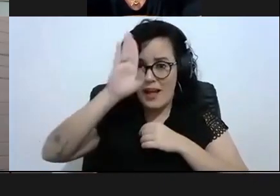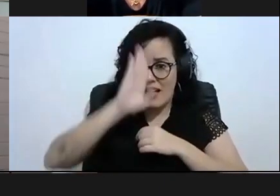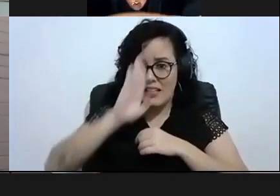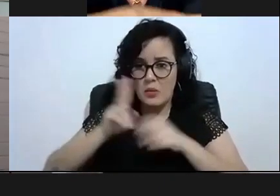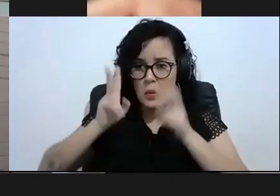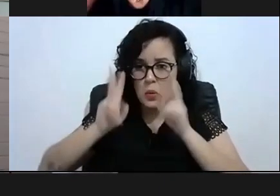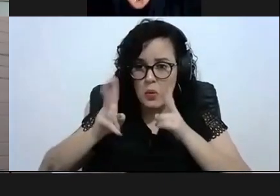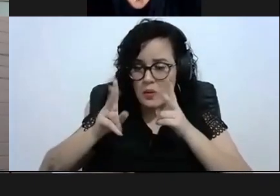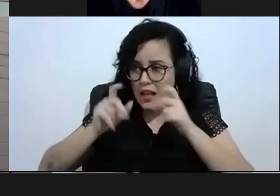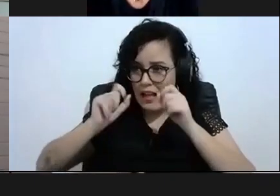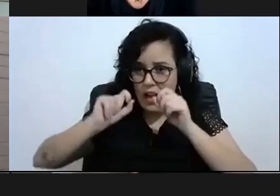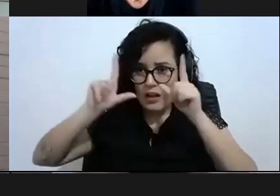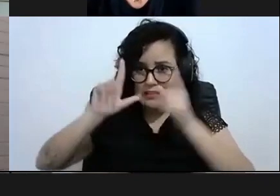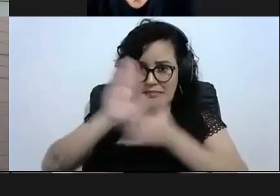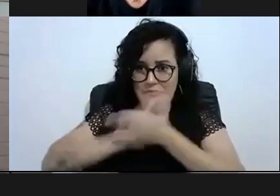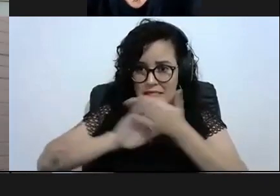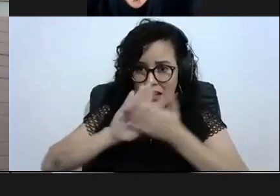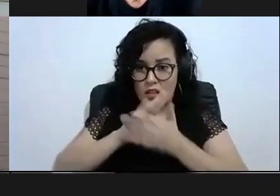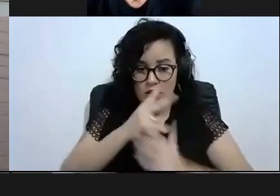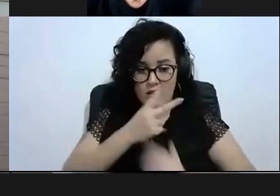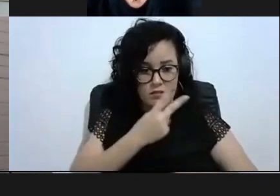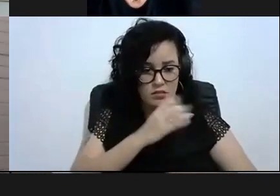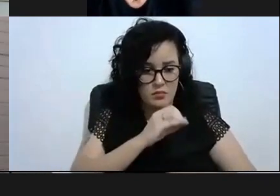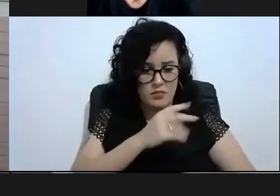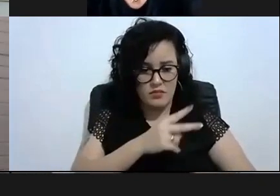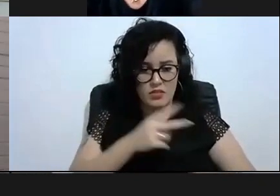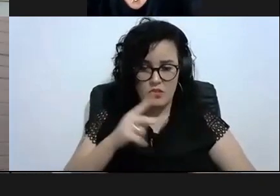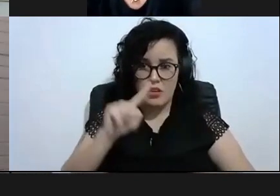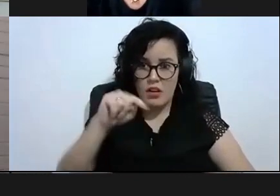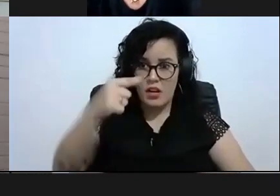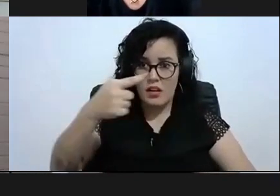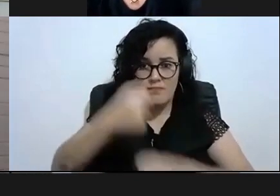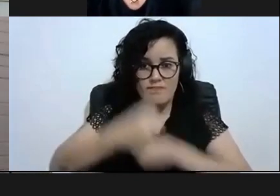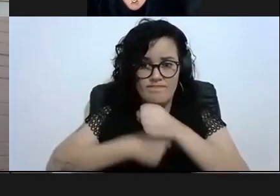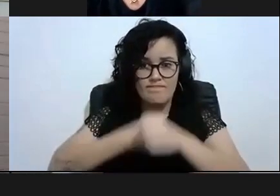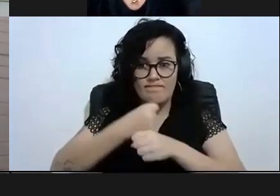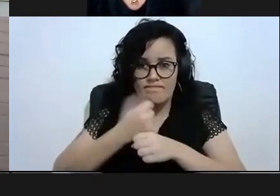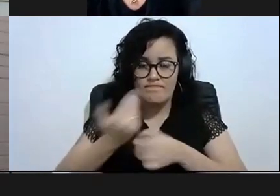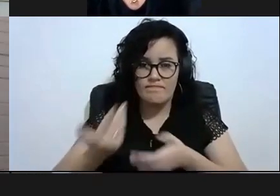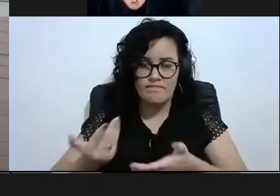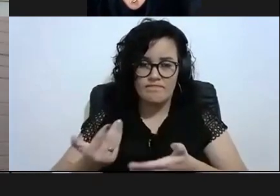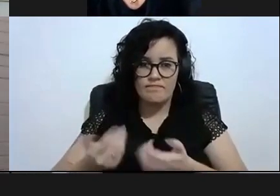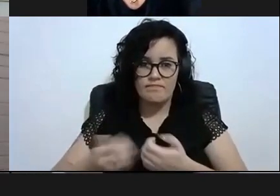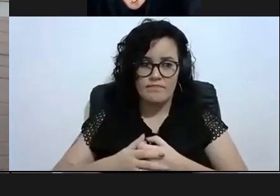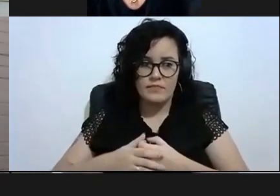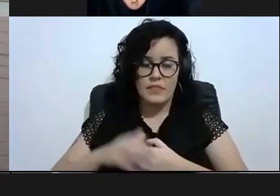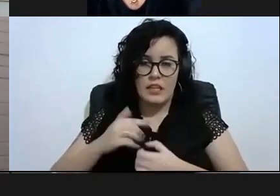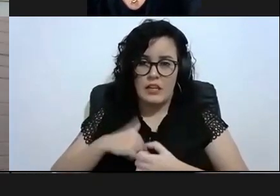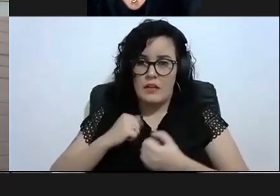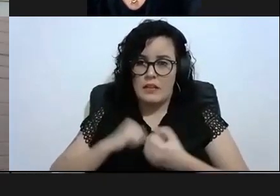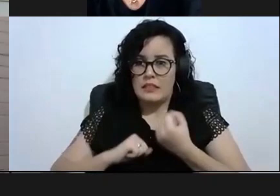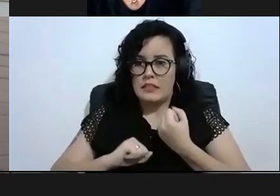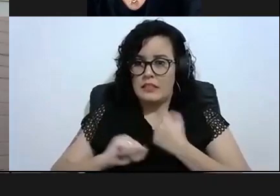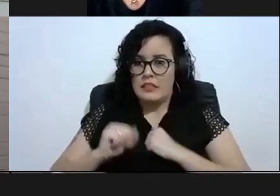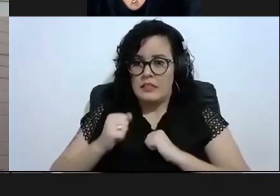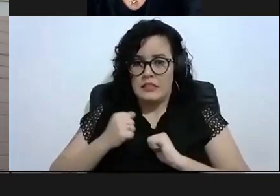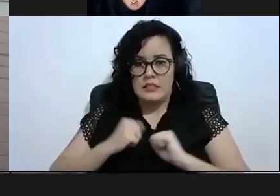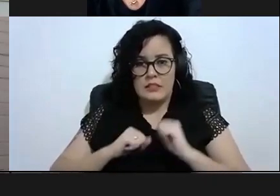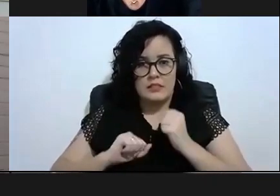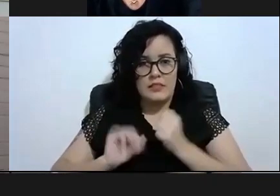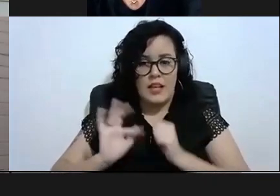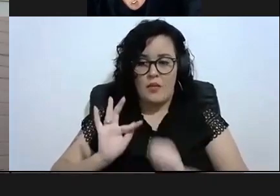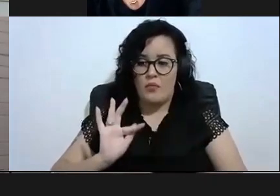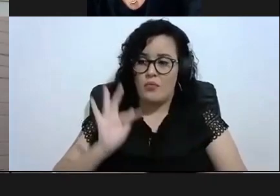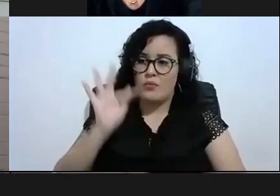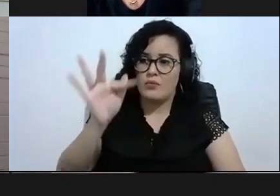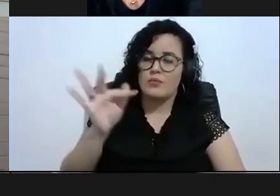sabe? 2022 é ano que vem, e, enfim, eu fico muito, muito ansiosa com relação aí ao nosso futuro,